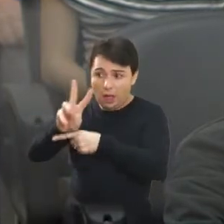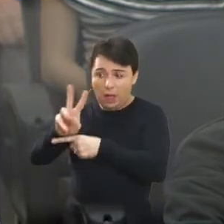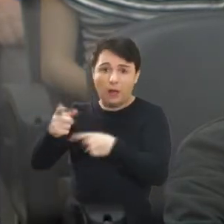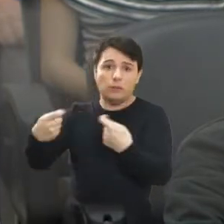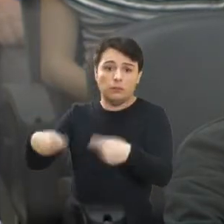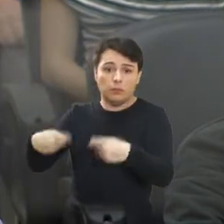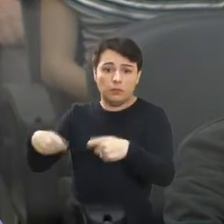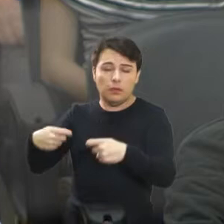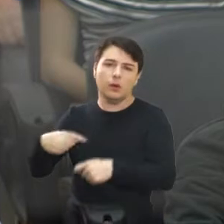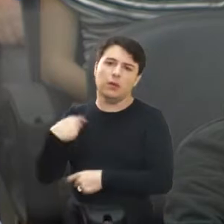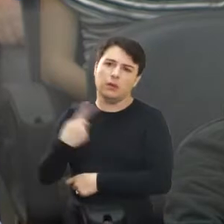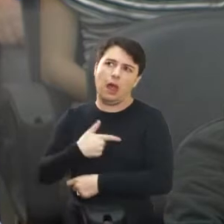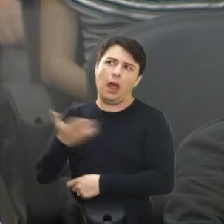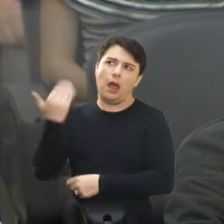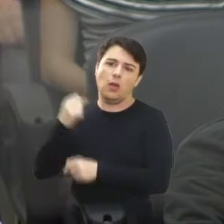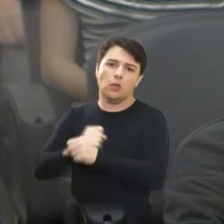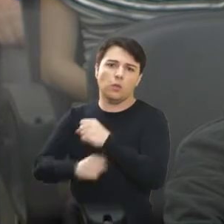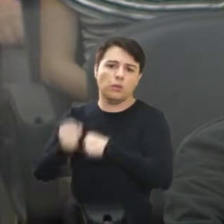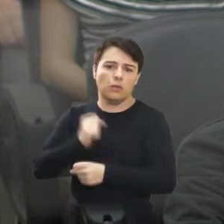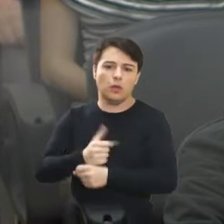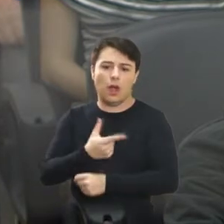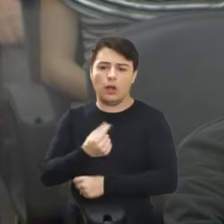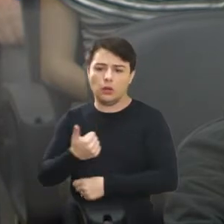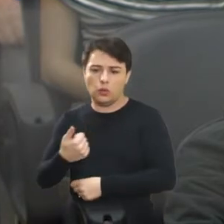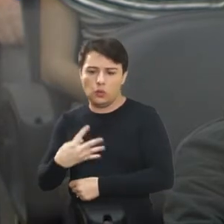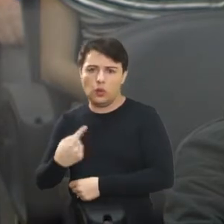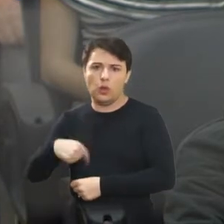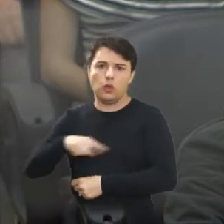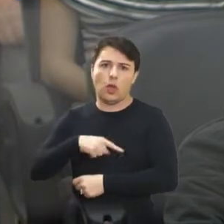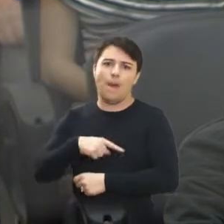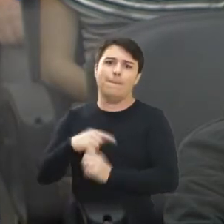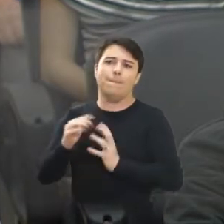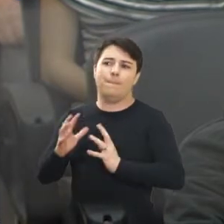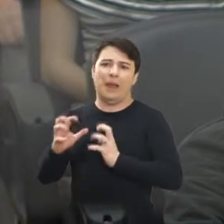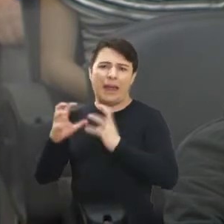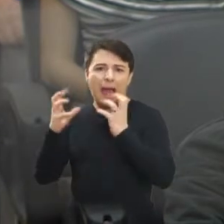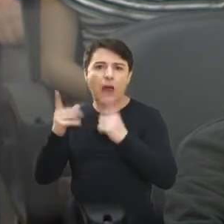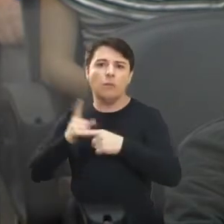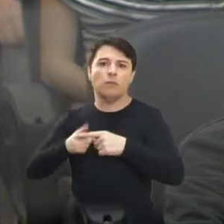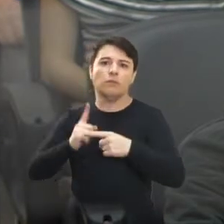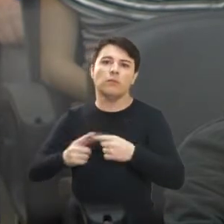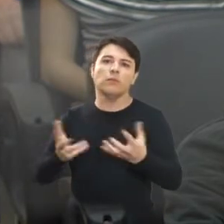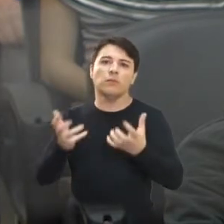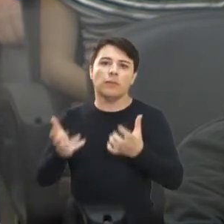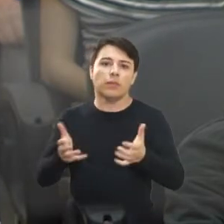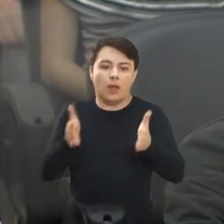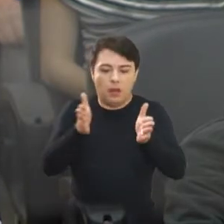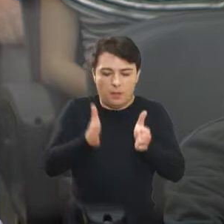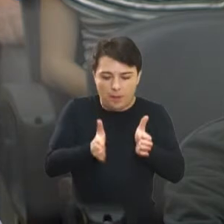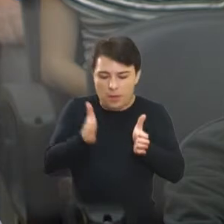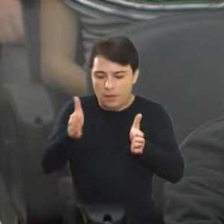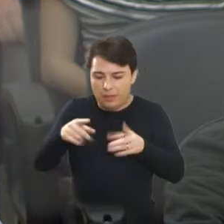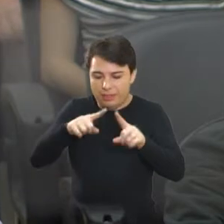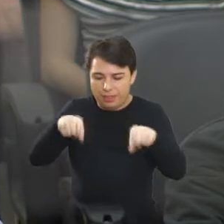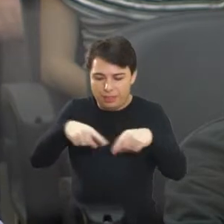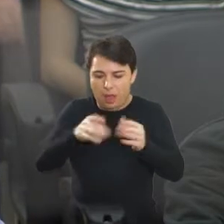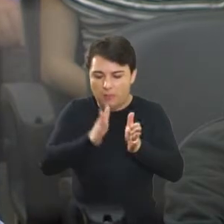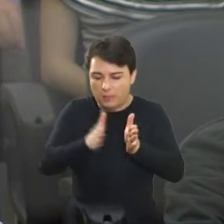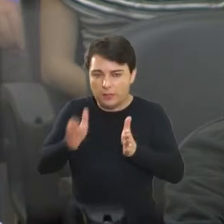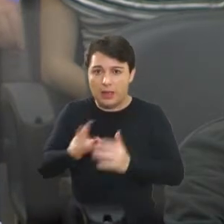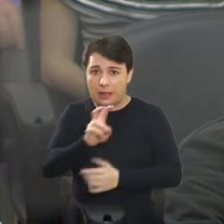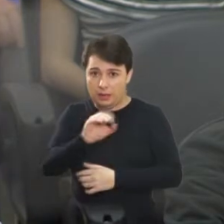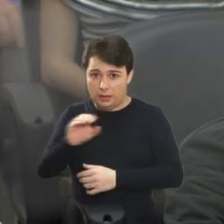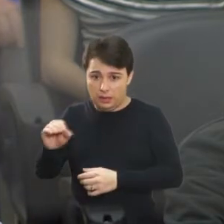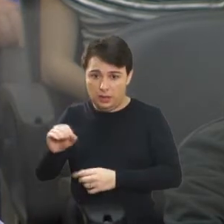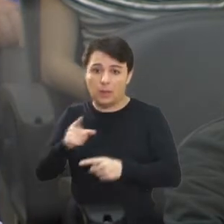gente brigou, em 2014, por manter lotes de 500 metros, foi justamente para evitar a especulação imobiliária